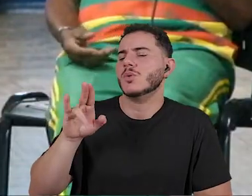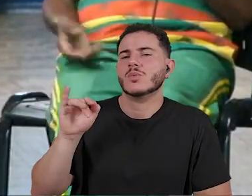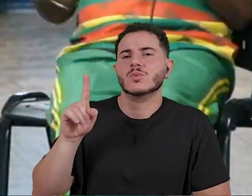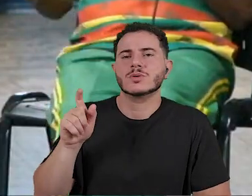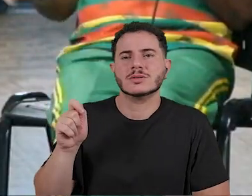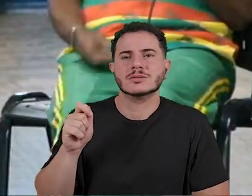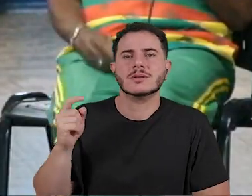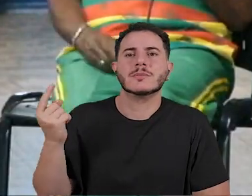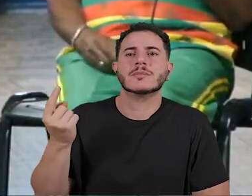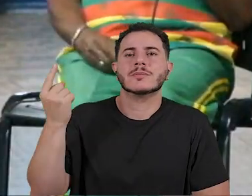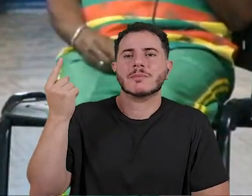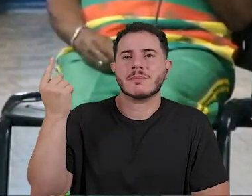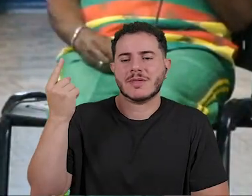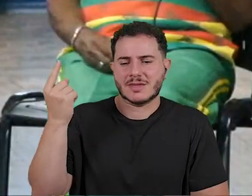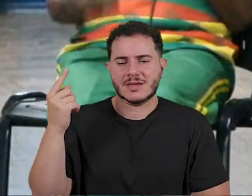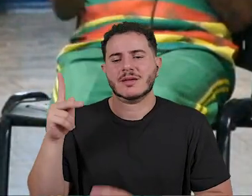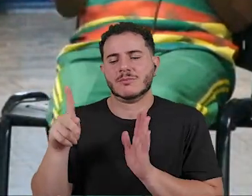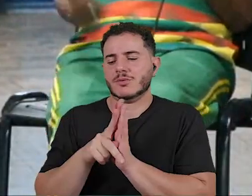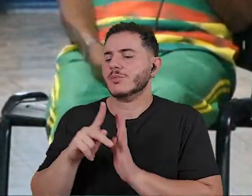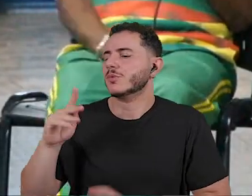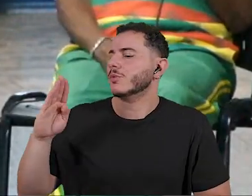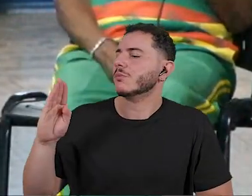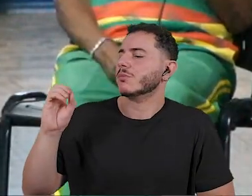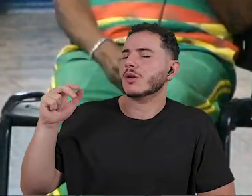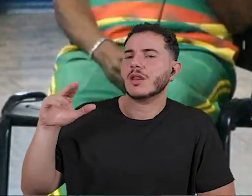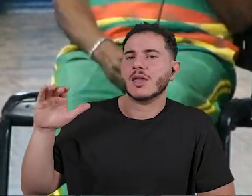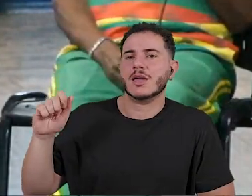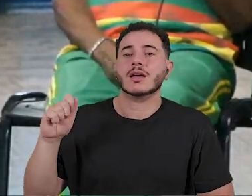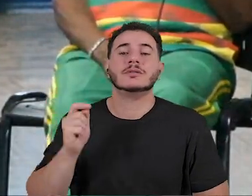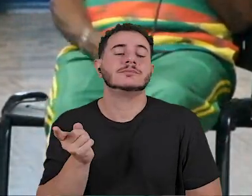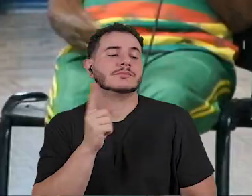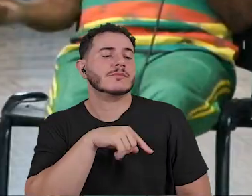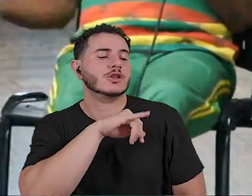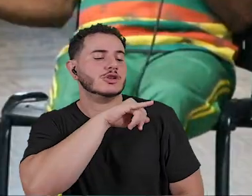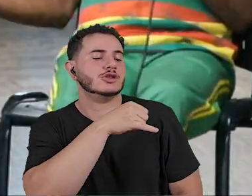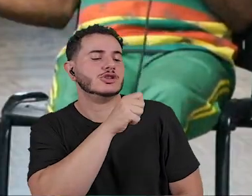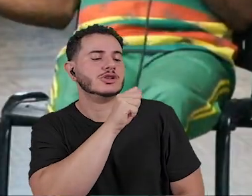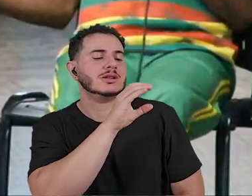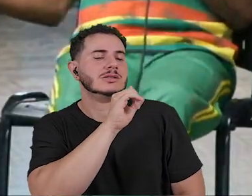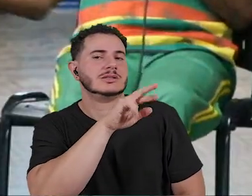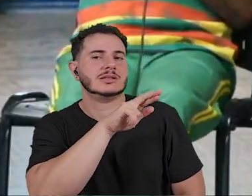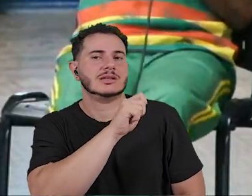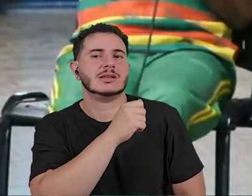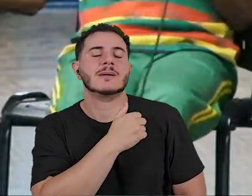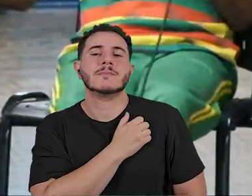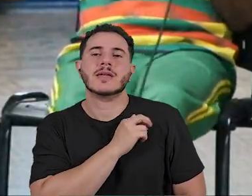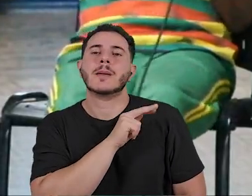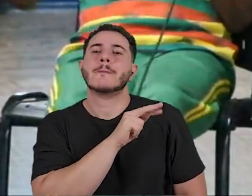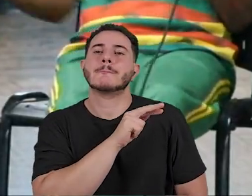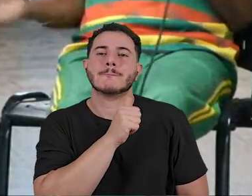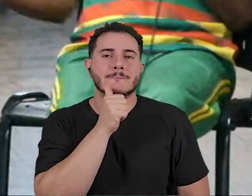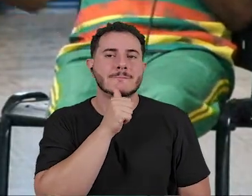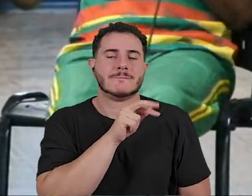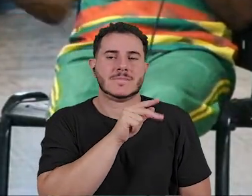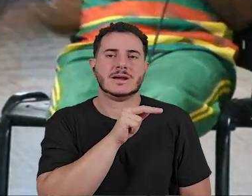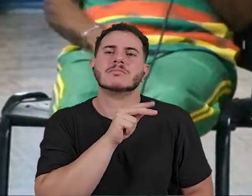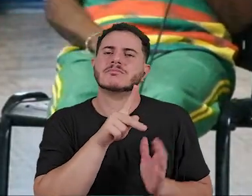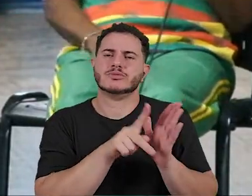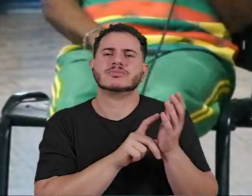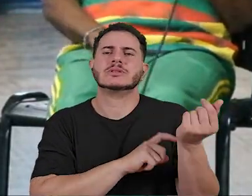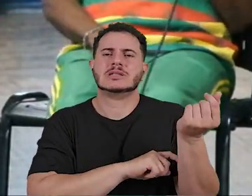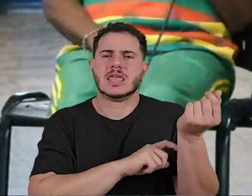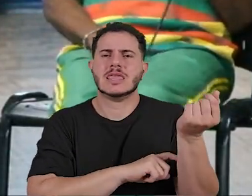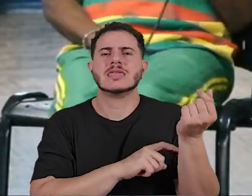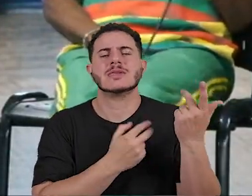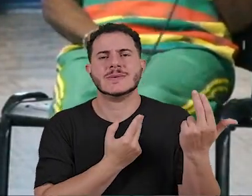minha irmã, entendeu? De sangue também. Quer dizer, uma certa vez, não foi, Gordinho, não sei se o Gordinho estava junto,